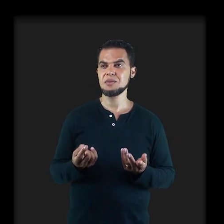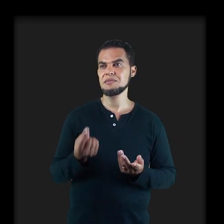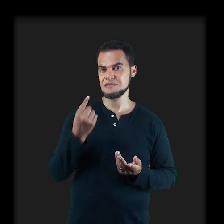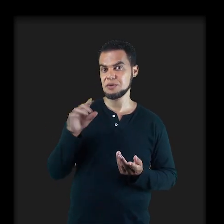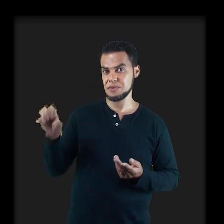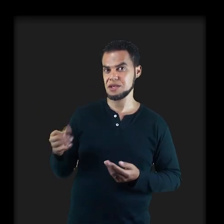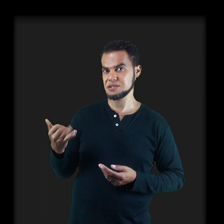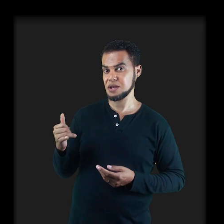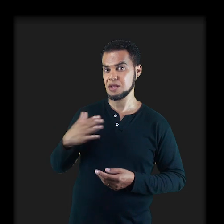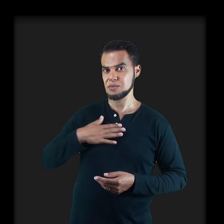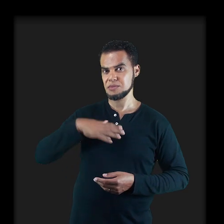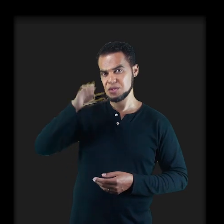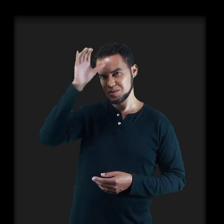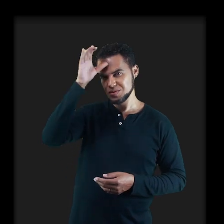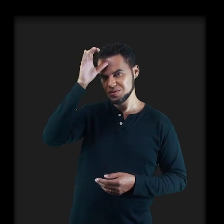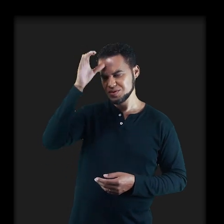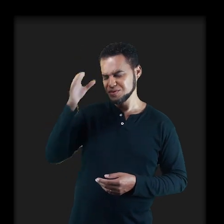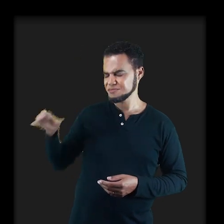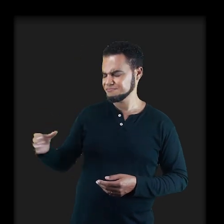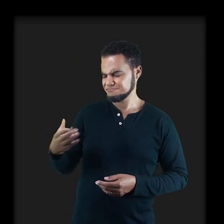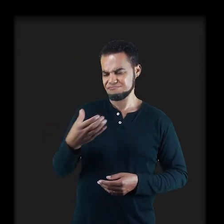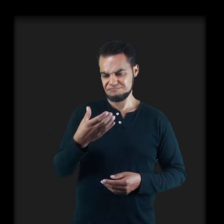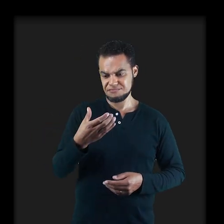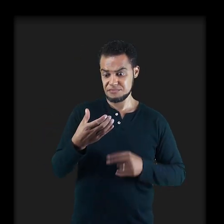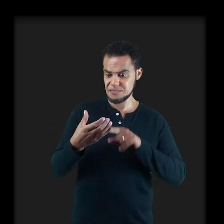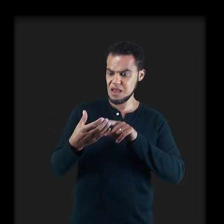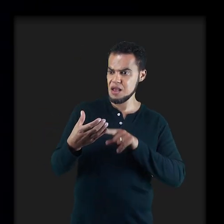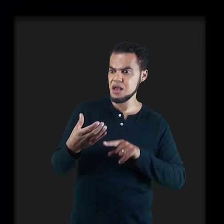Uma vez eu peguei o celular do meu tio, por exemplo, e lá tinha